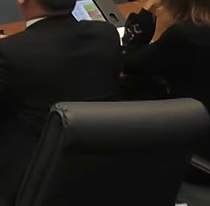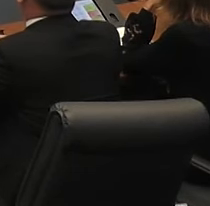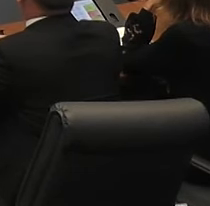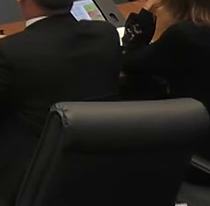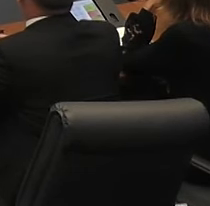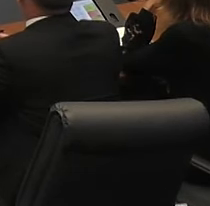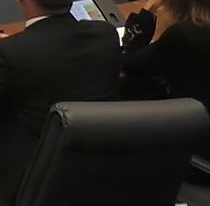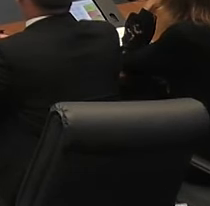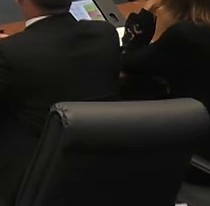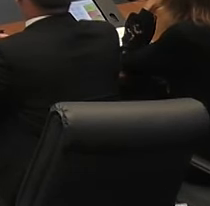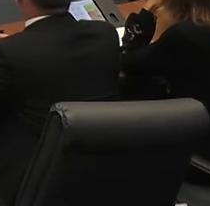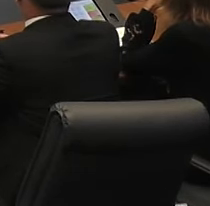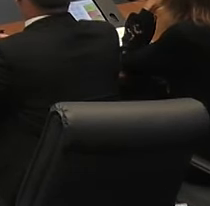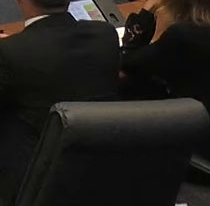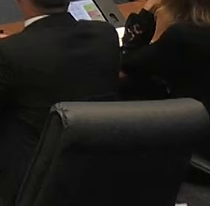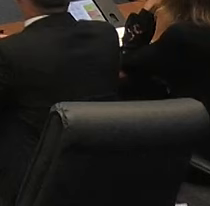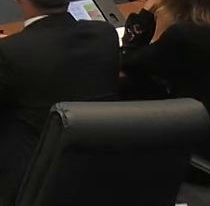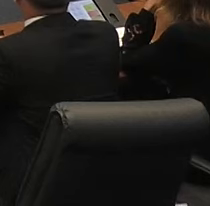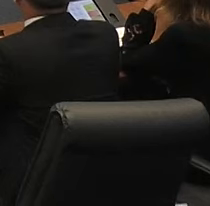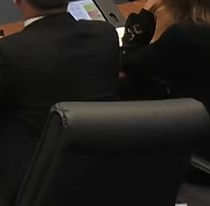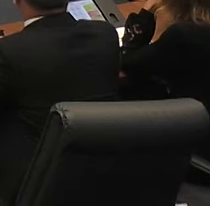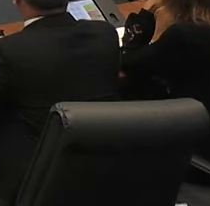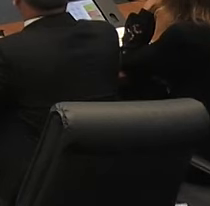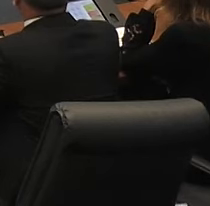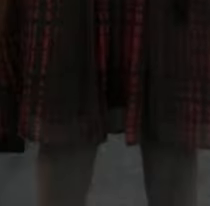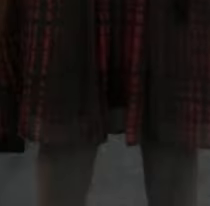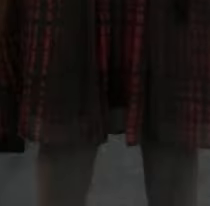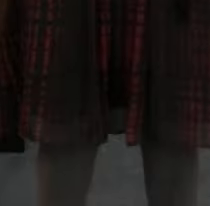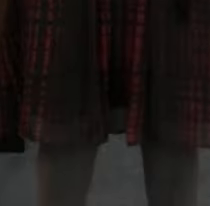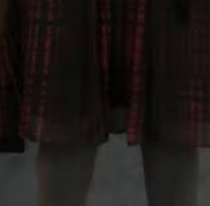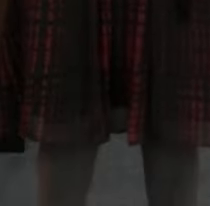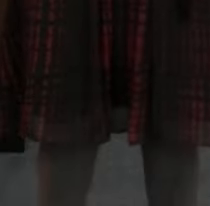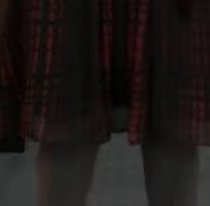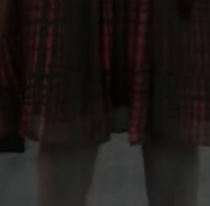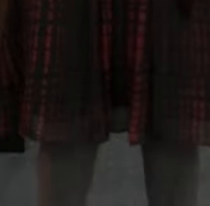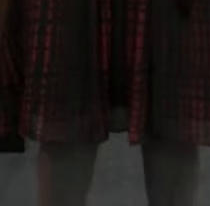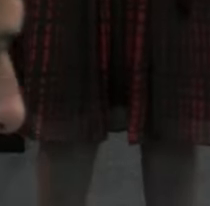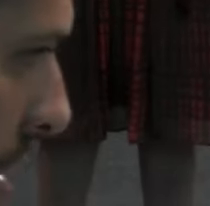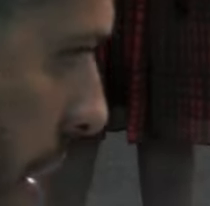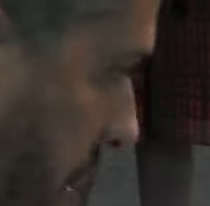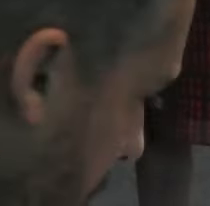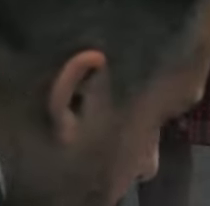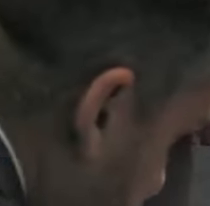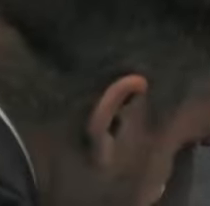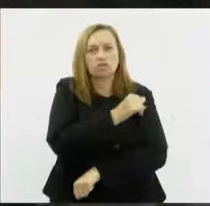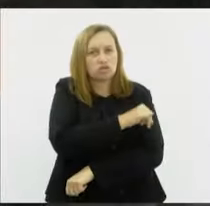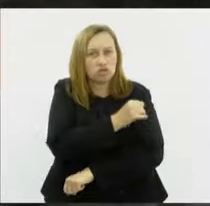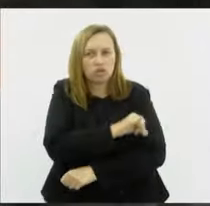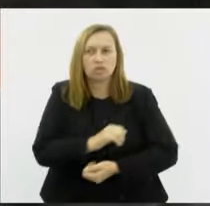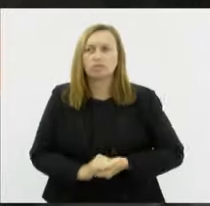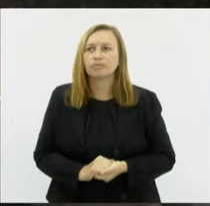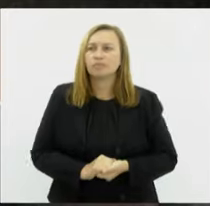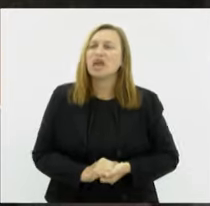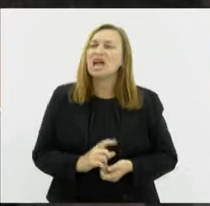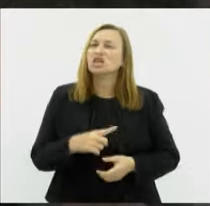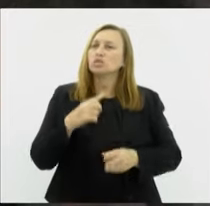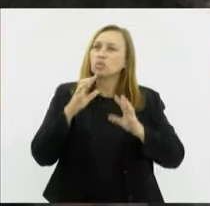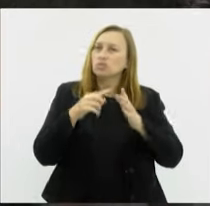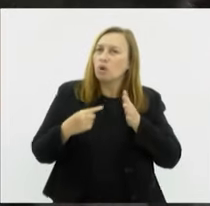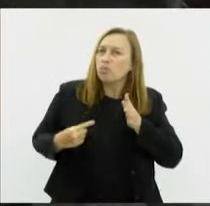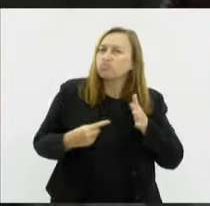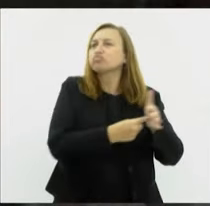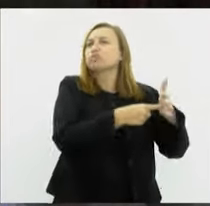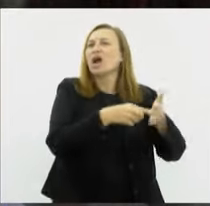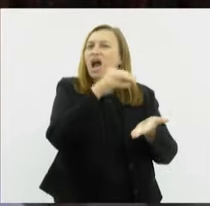profunda discussão sobre esse projeto. A gente tem lutado em defesa da educação no Estado do Rio de Janeiro. A gente tem denunciado